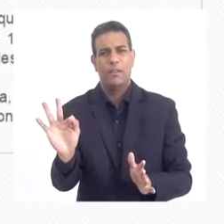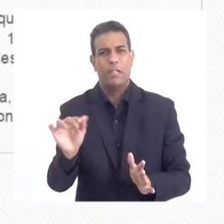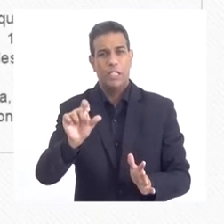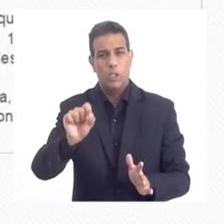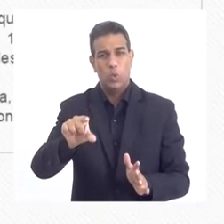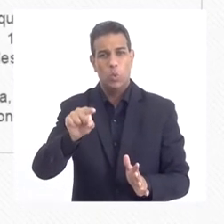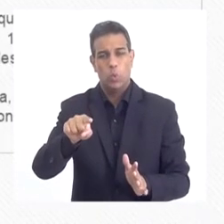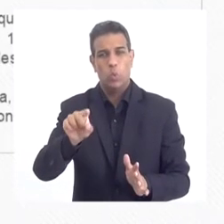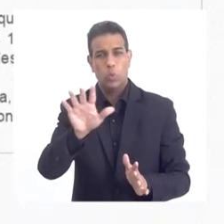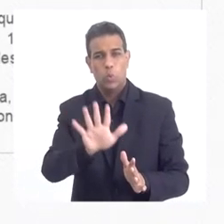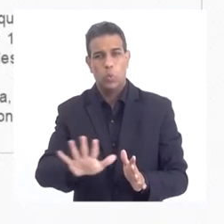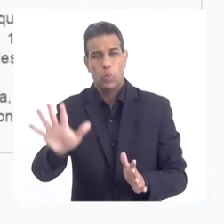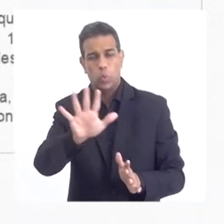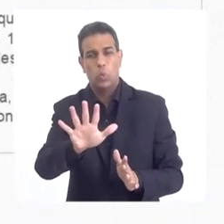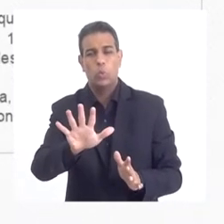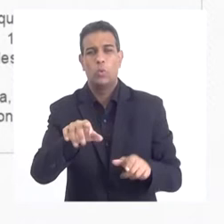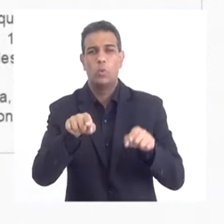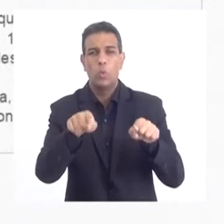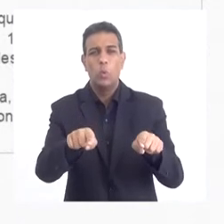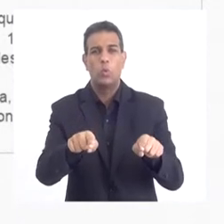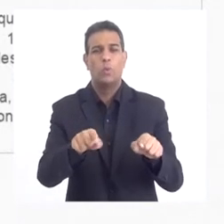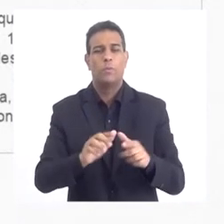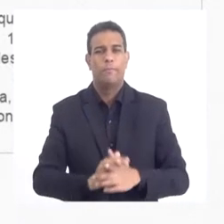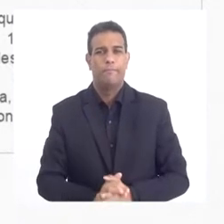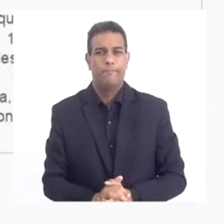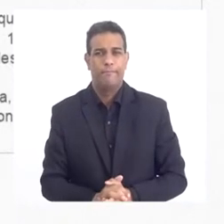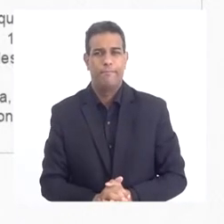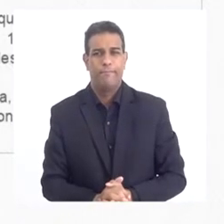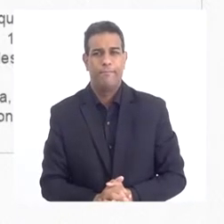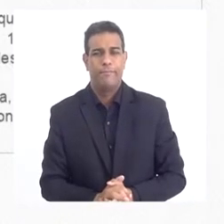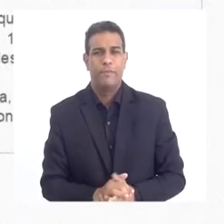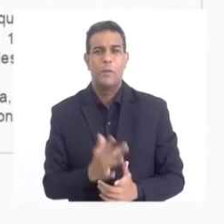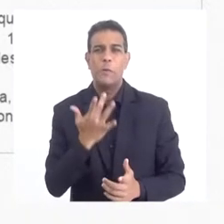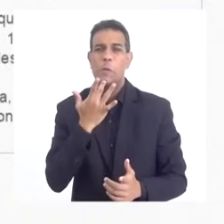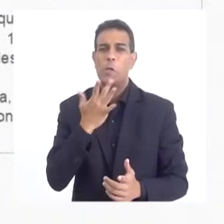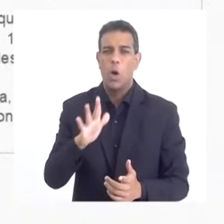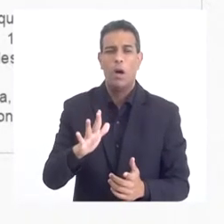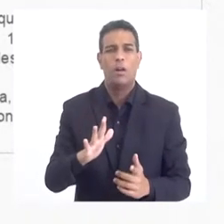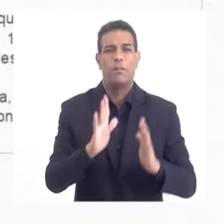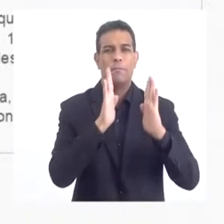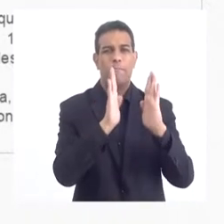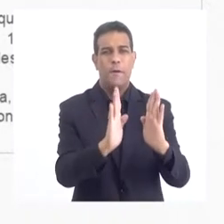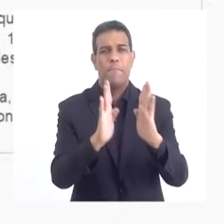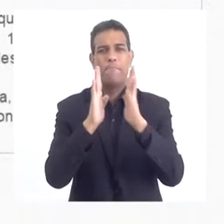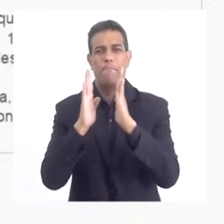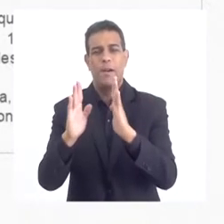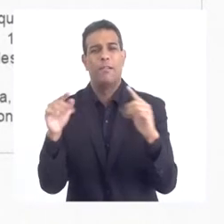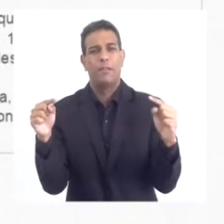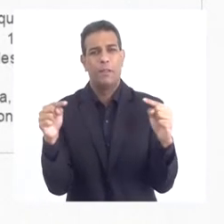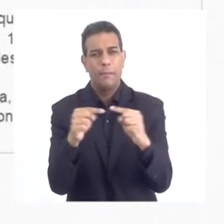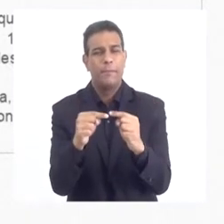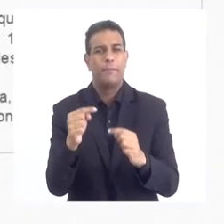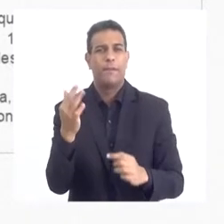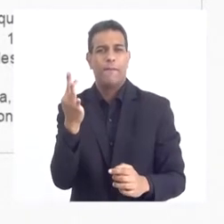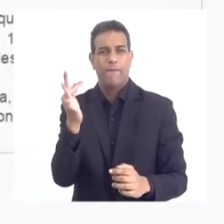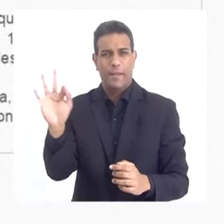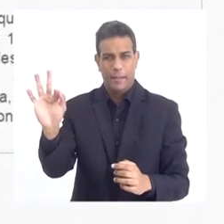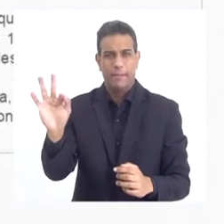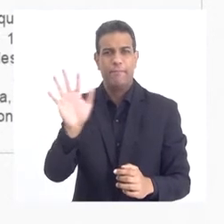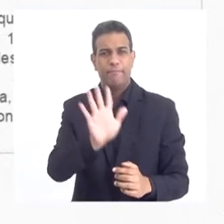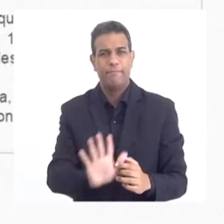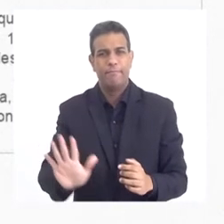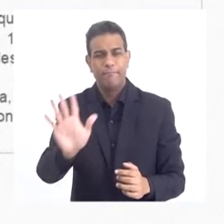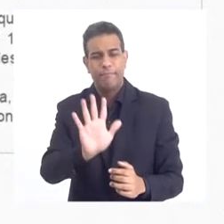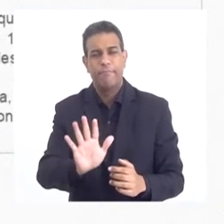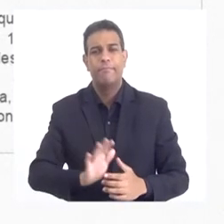O que está em dourado aqui também é União, né? Só